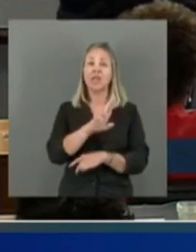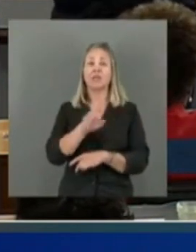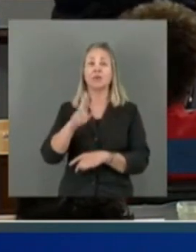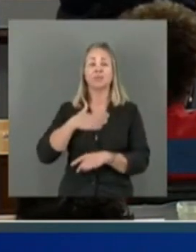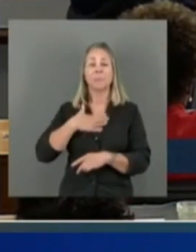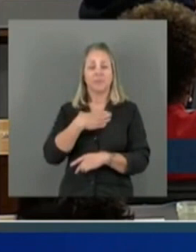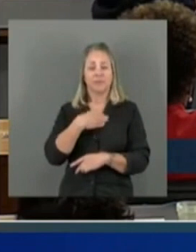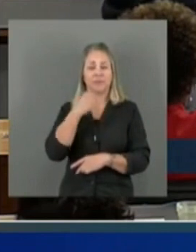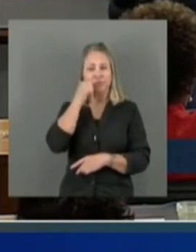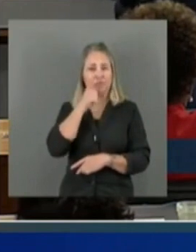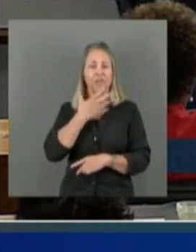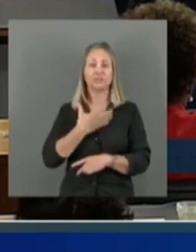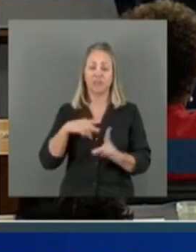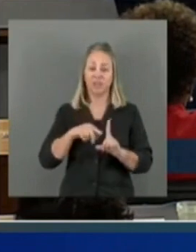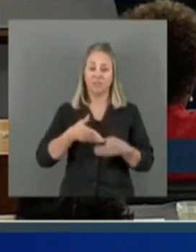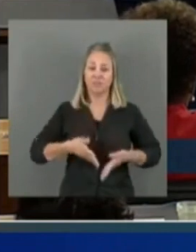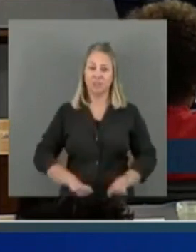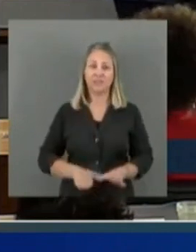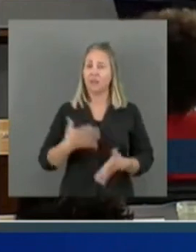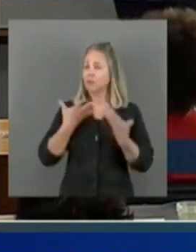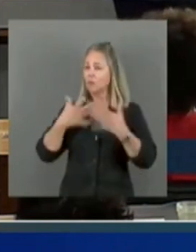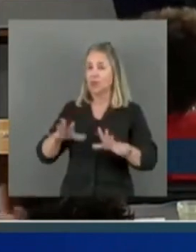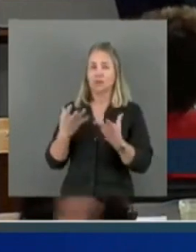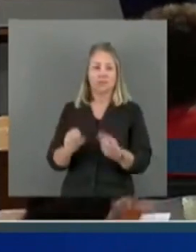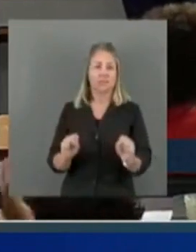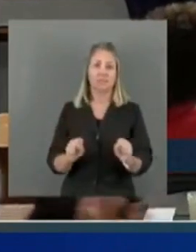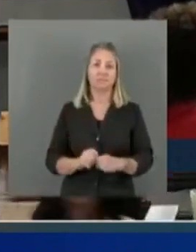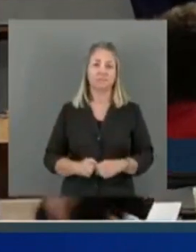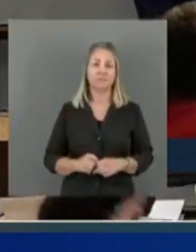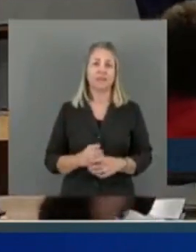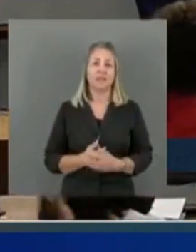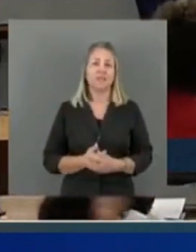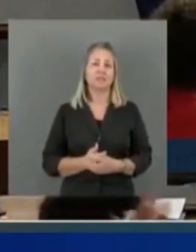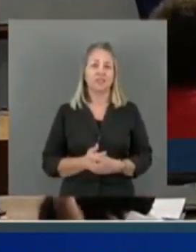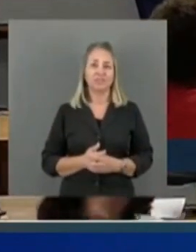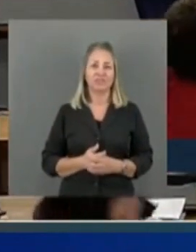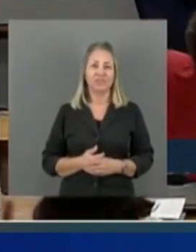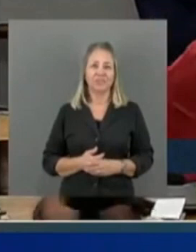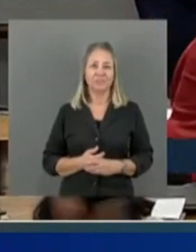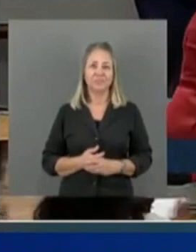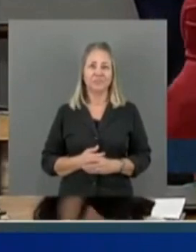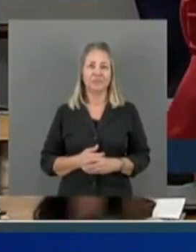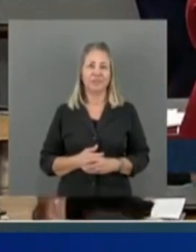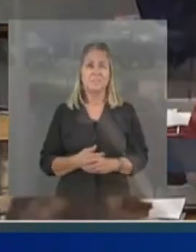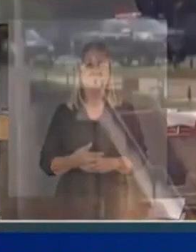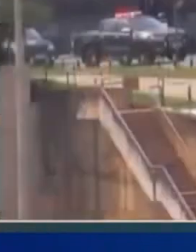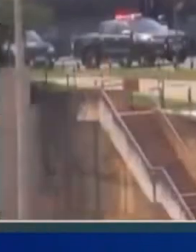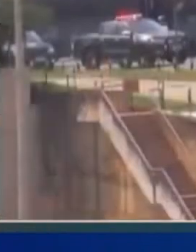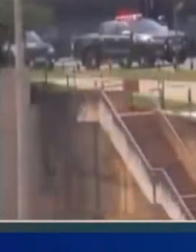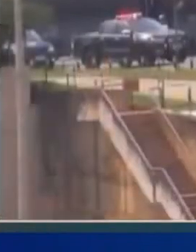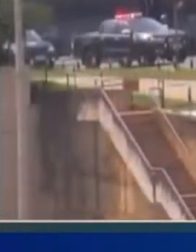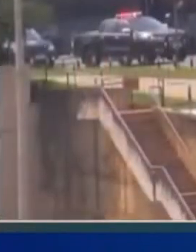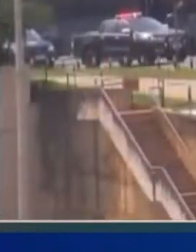aqui. A gente já via nas redes sociais tudo isso se desenhando. Ah, mas houve infiltração. Mesma narrativa que a gente ouviu aqui. A